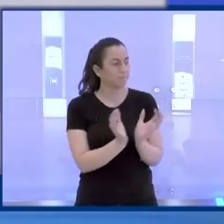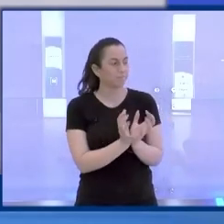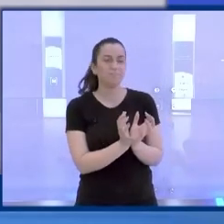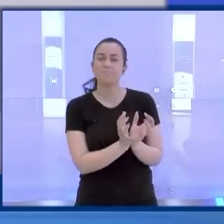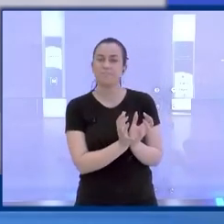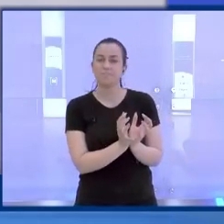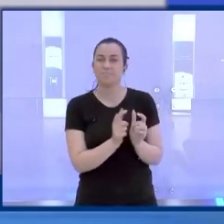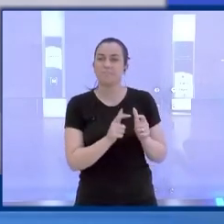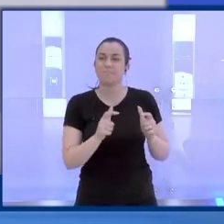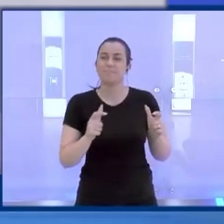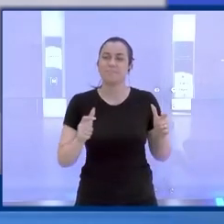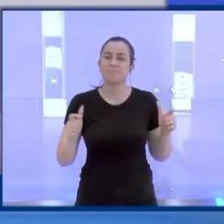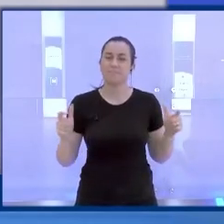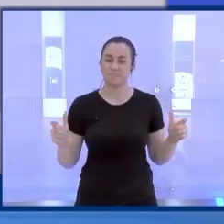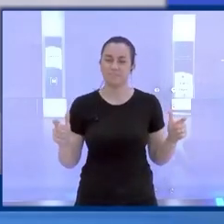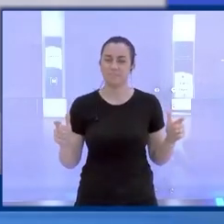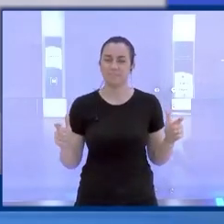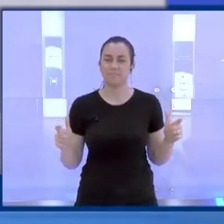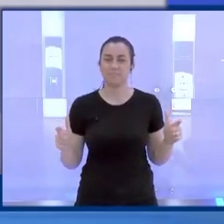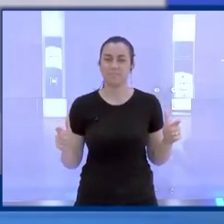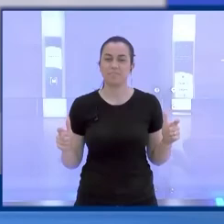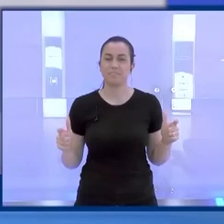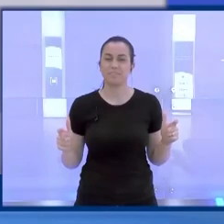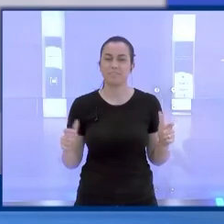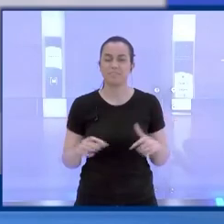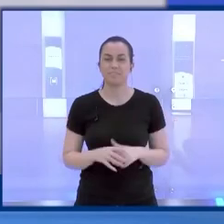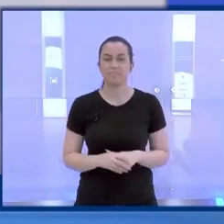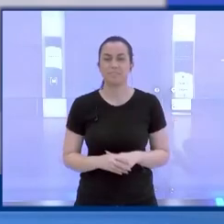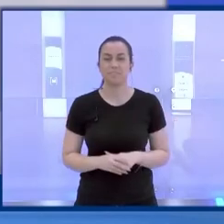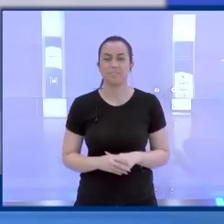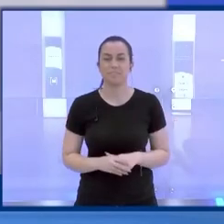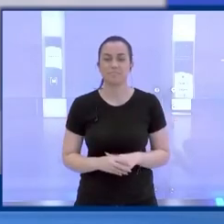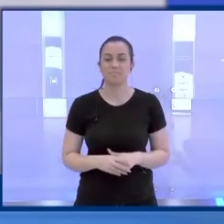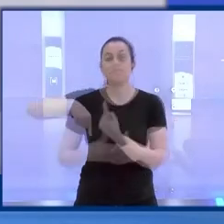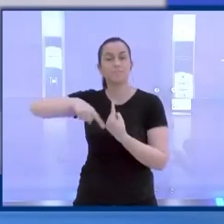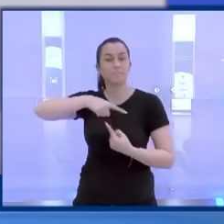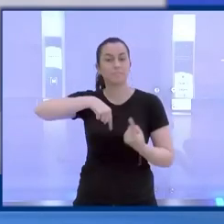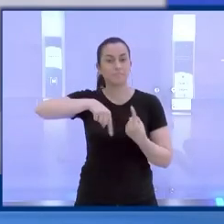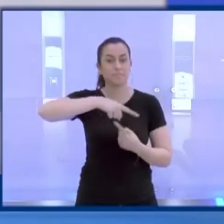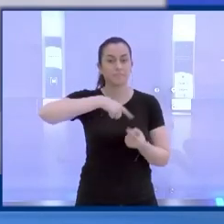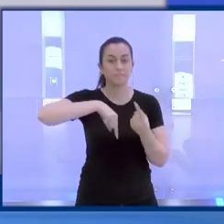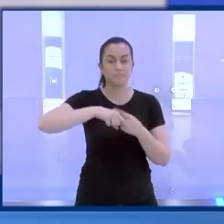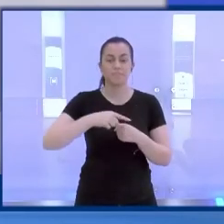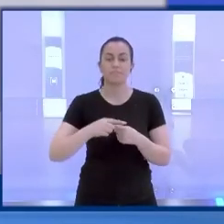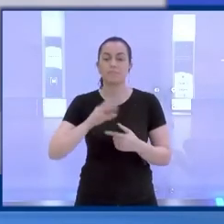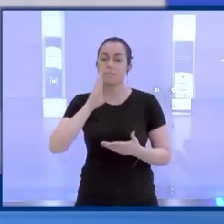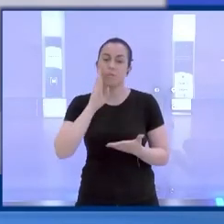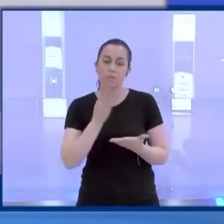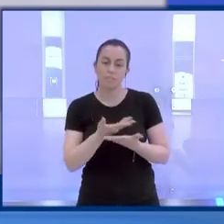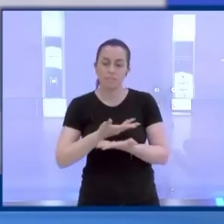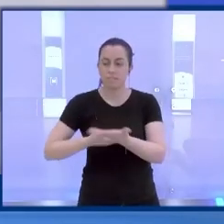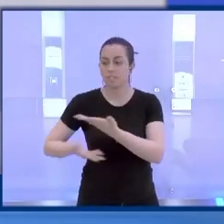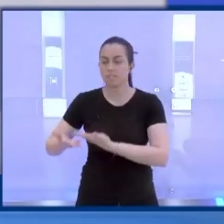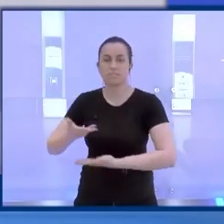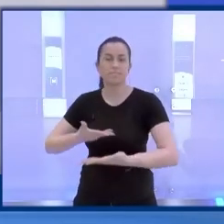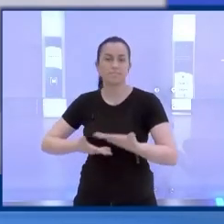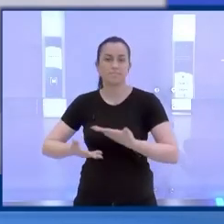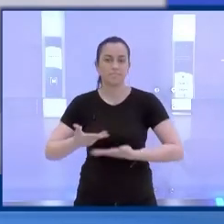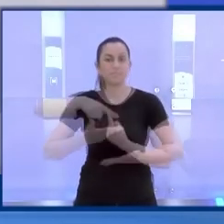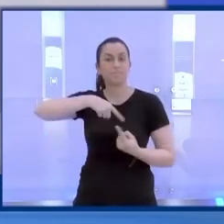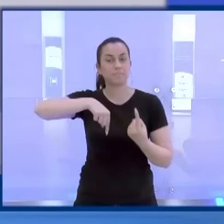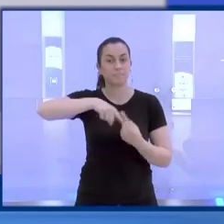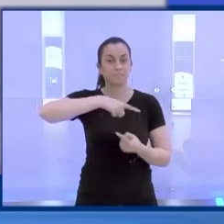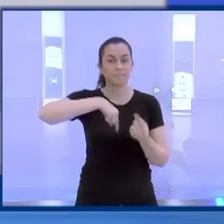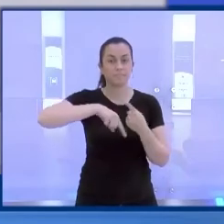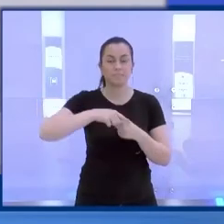brinco, dura mais do que muitos casamentos. Então, é mais do que um casamento aí que vem pela frente. a gente tem aqui uma relação que se estabelece